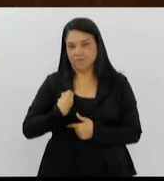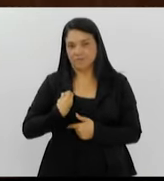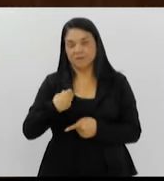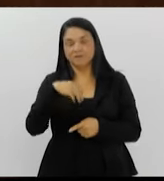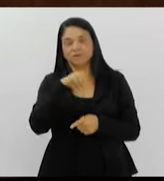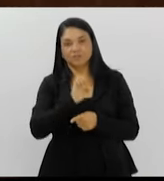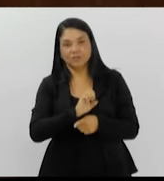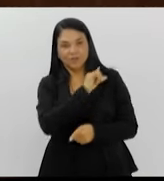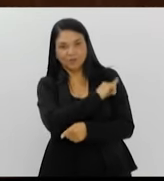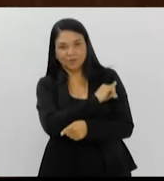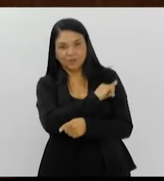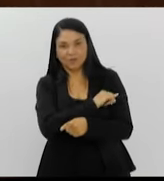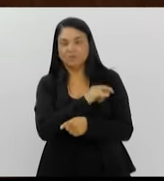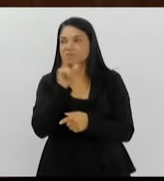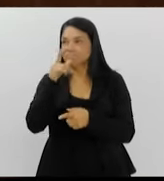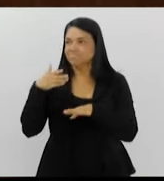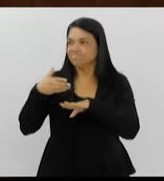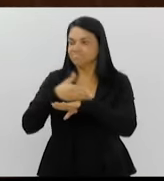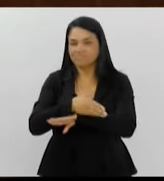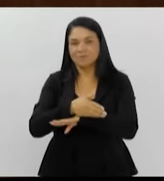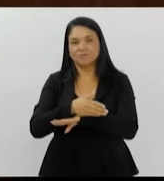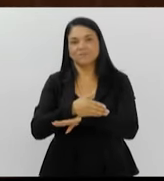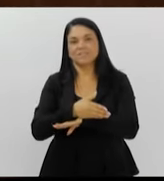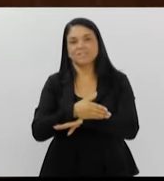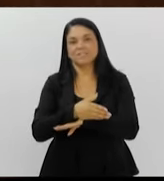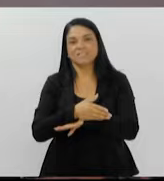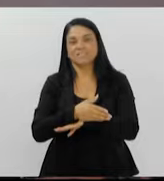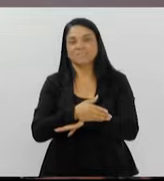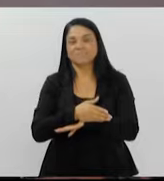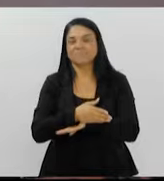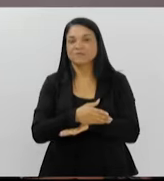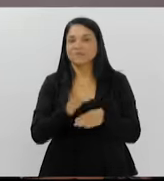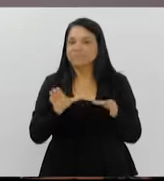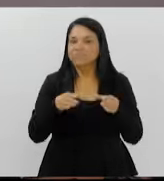Janeiro com o ingresso de vocês nessa Corporação tão